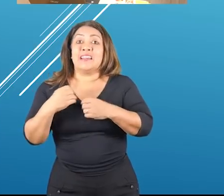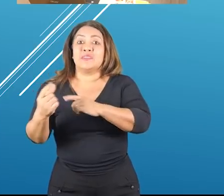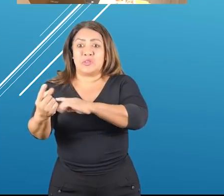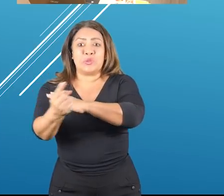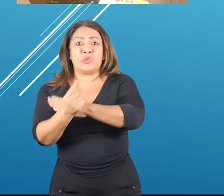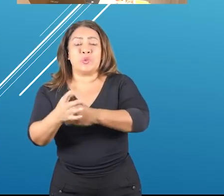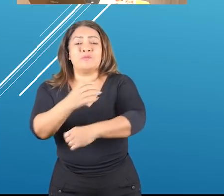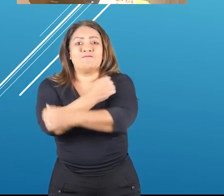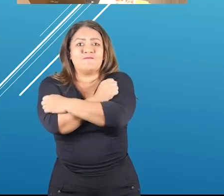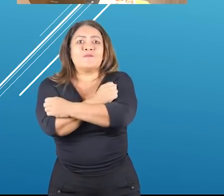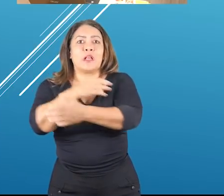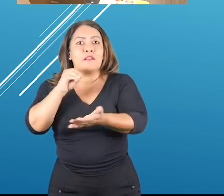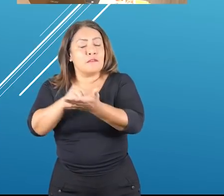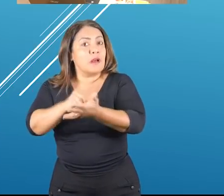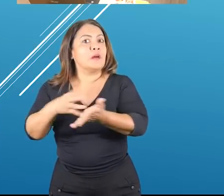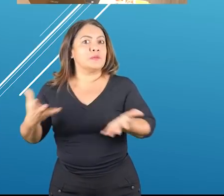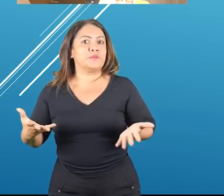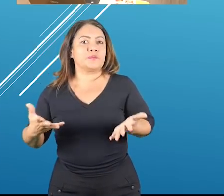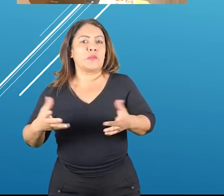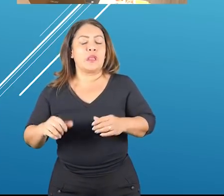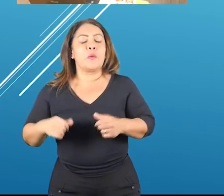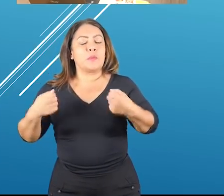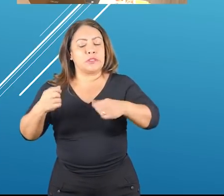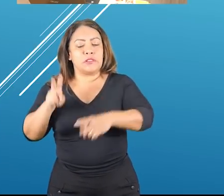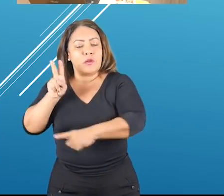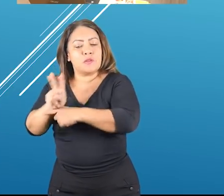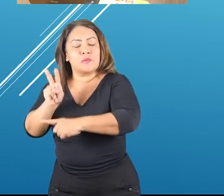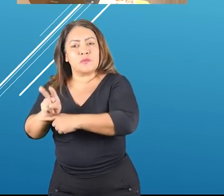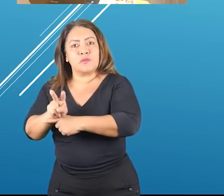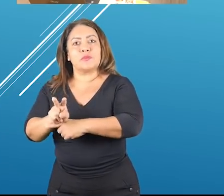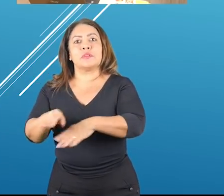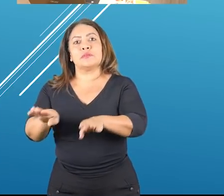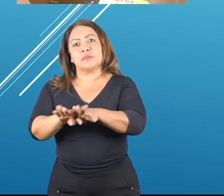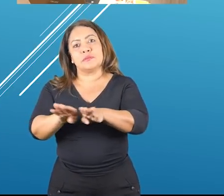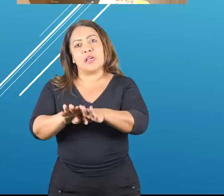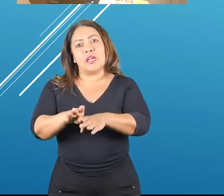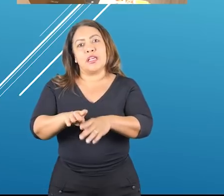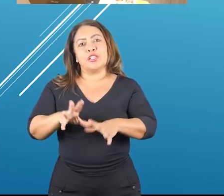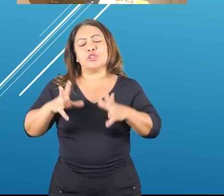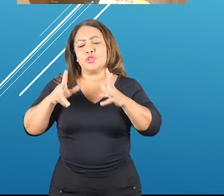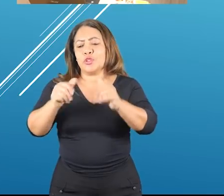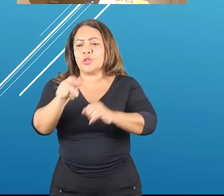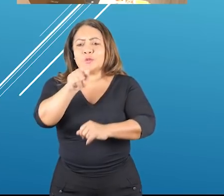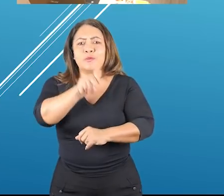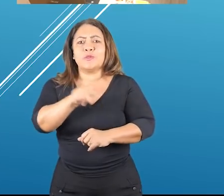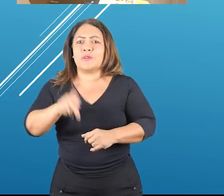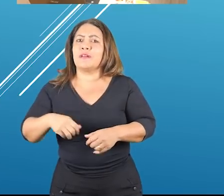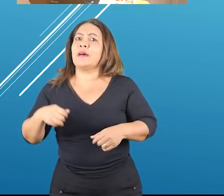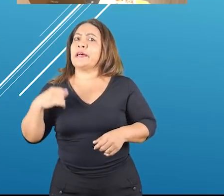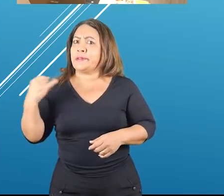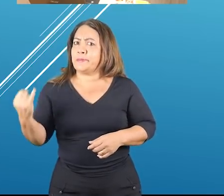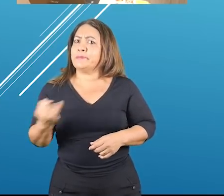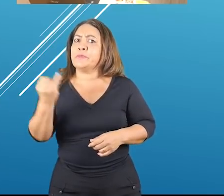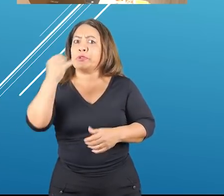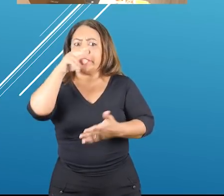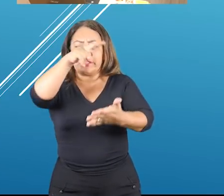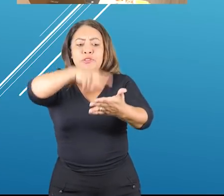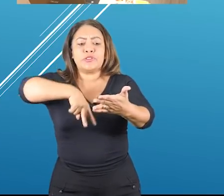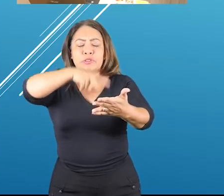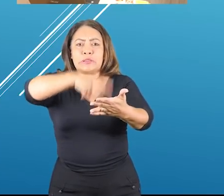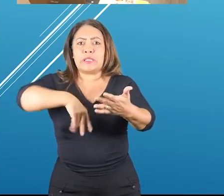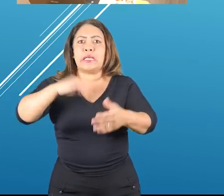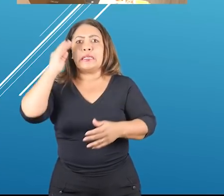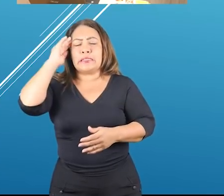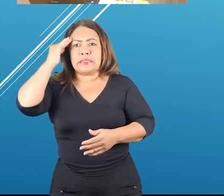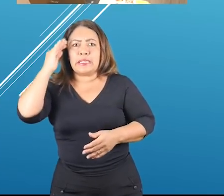temos que ter cuidado. Então, seria interessante que todos os professores pudessem ler esse documento e entender um pouco